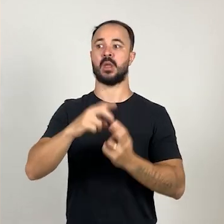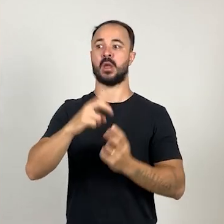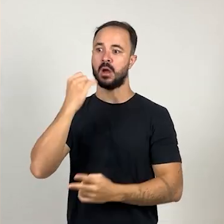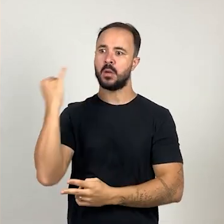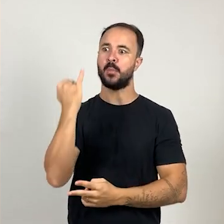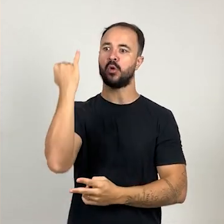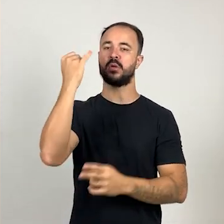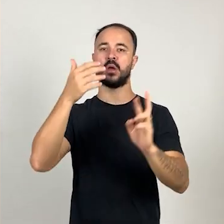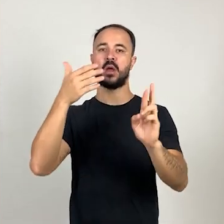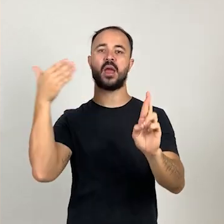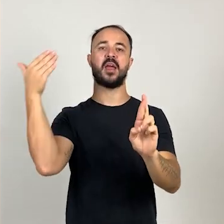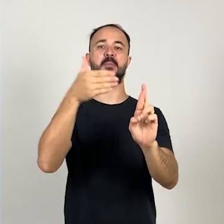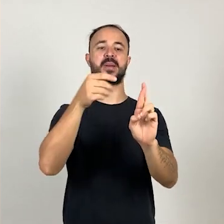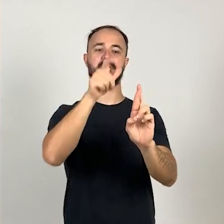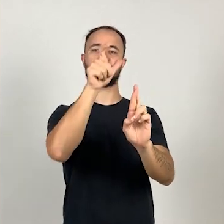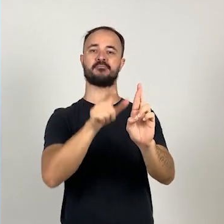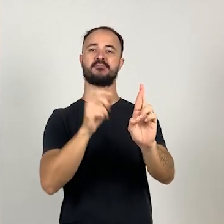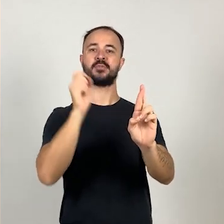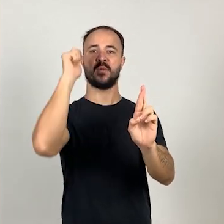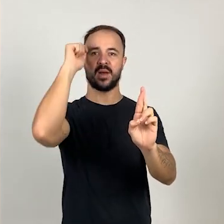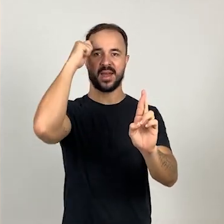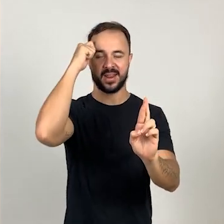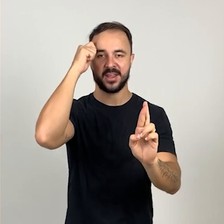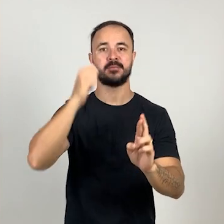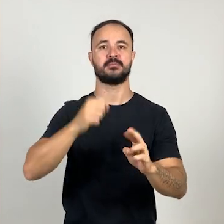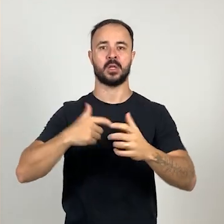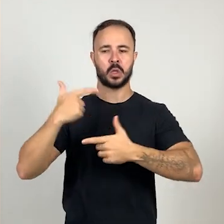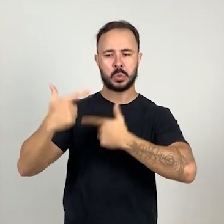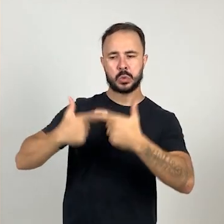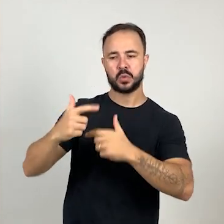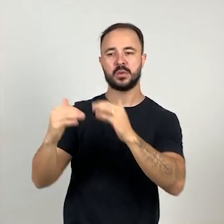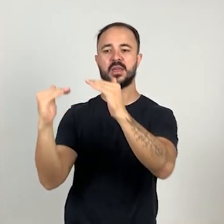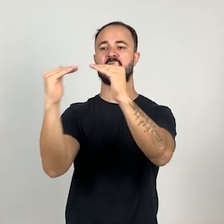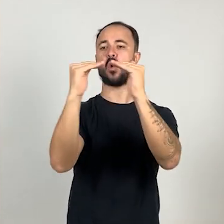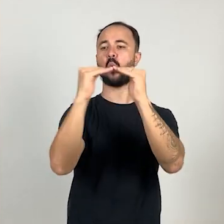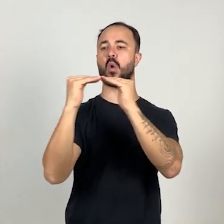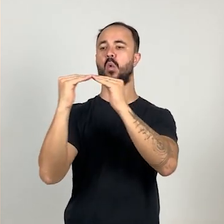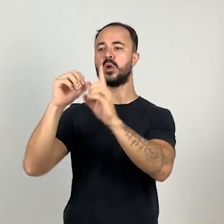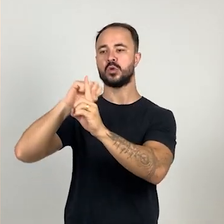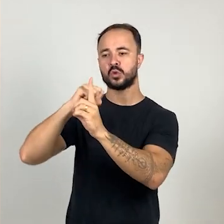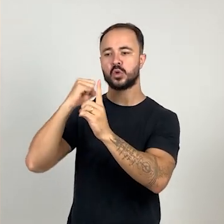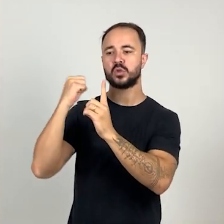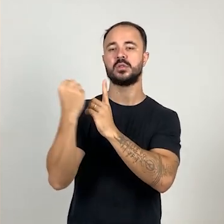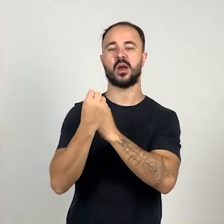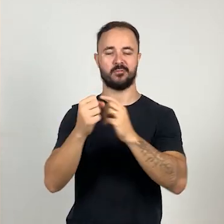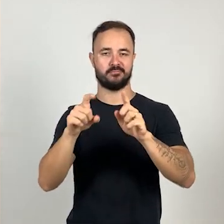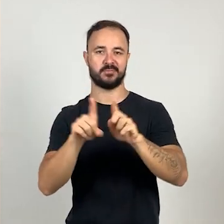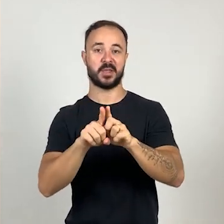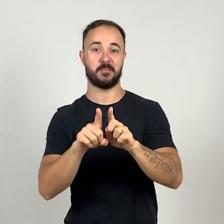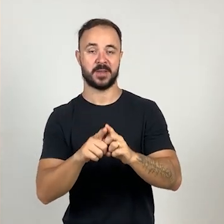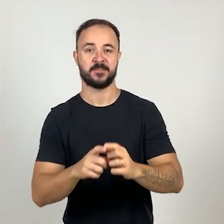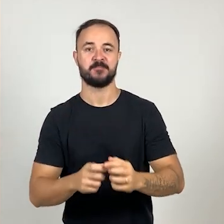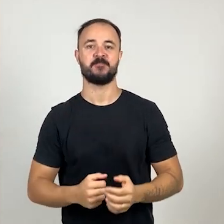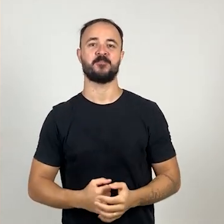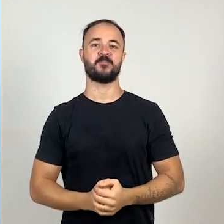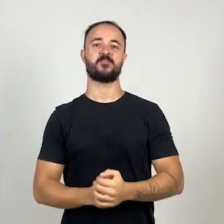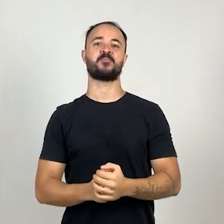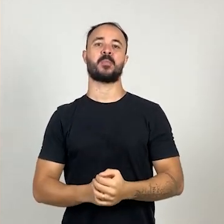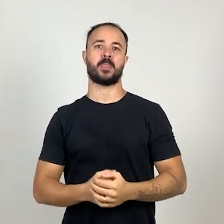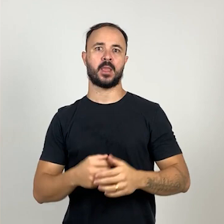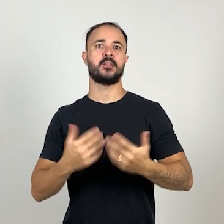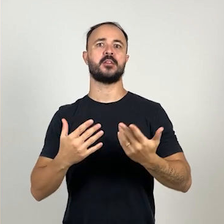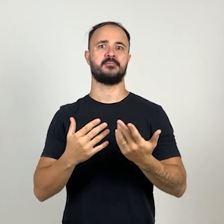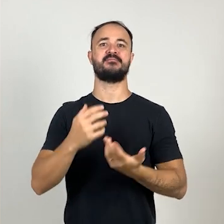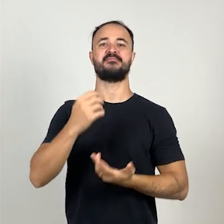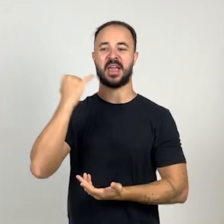da representatividade, a luta por igualdade e justiça social, entre outros temas. Além de sua importância